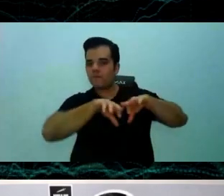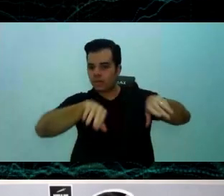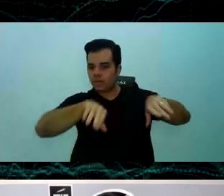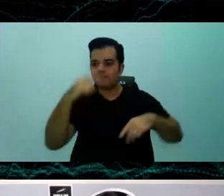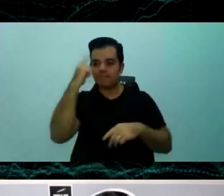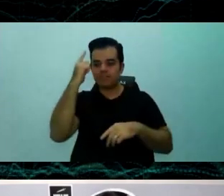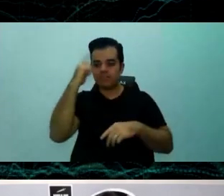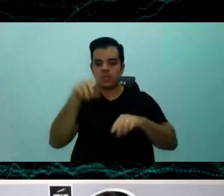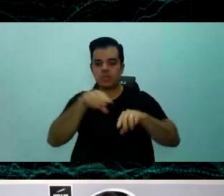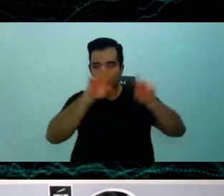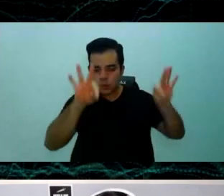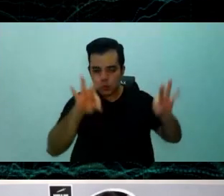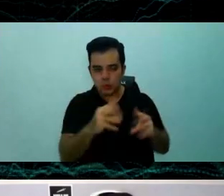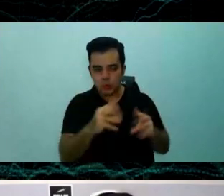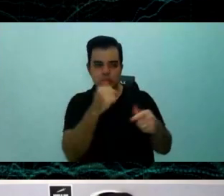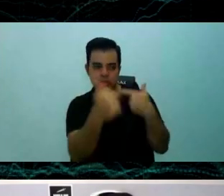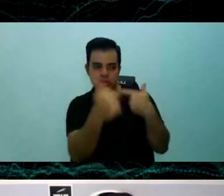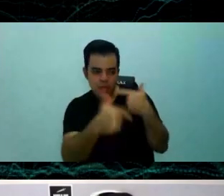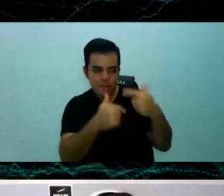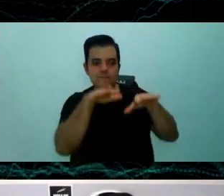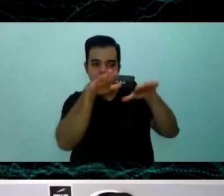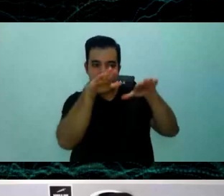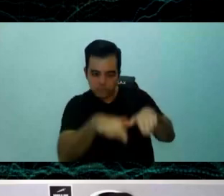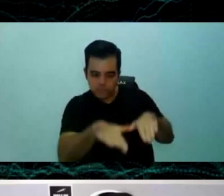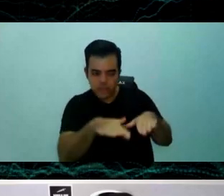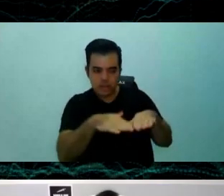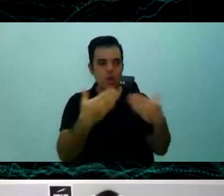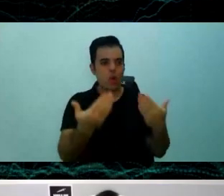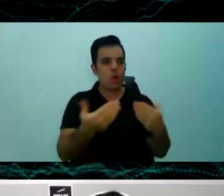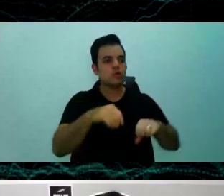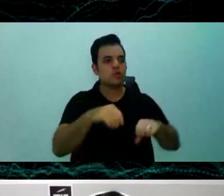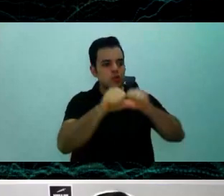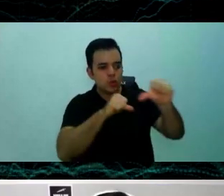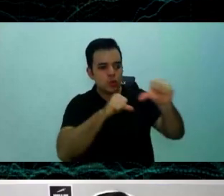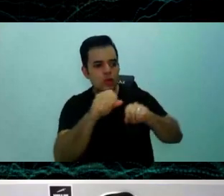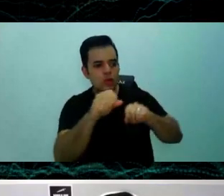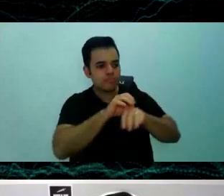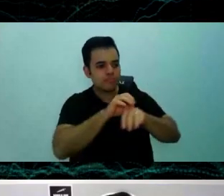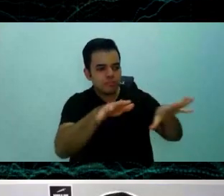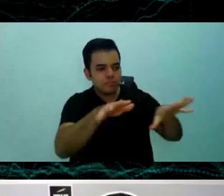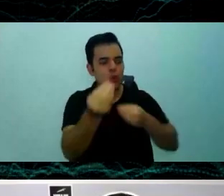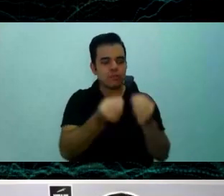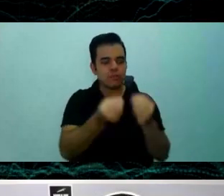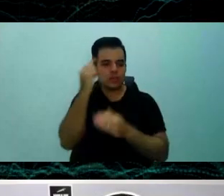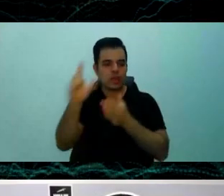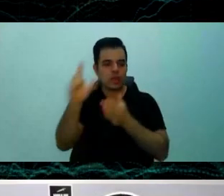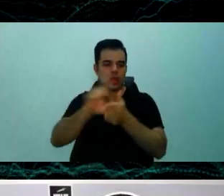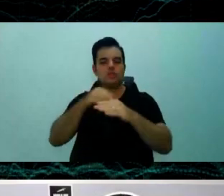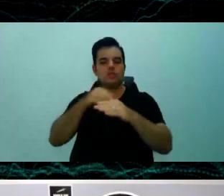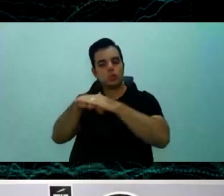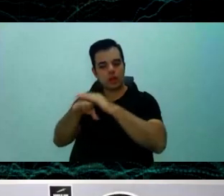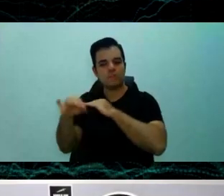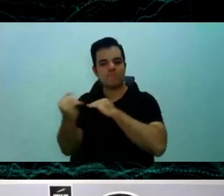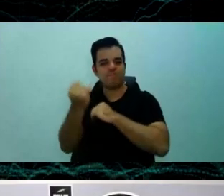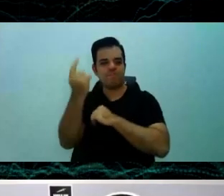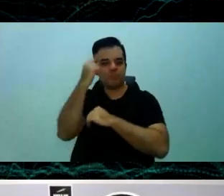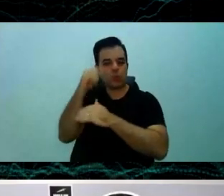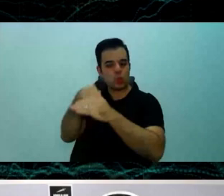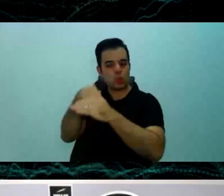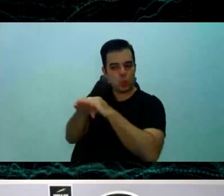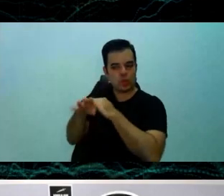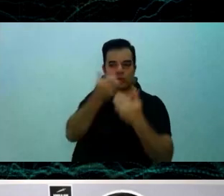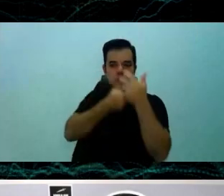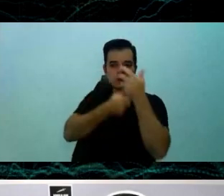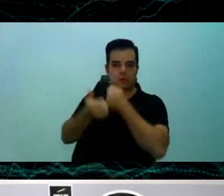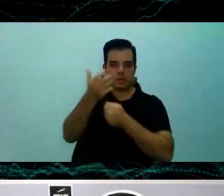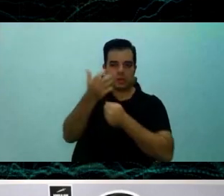montando um ambiente para que ele fique, um ambiente para que ele entre em produção. Então, pense em ter um backup disso, tá? Não é deixar ter um monte de tempo, às